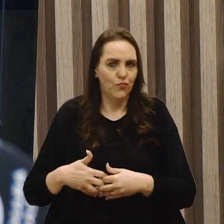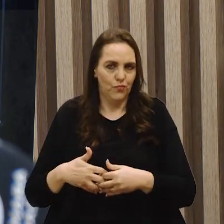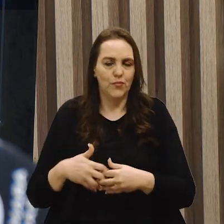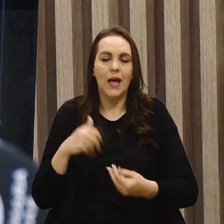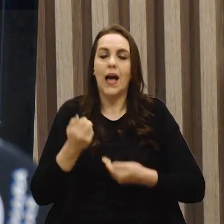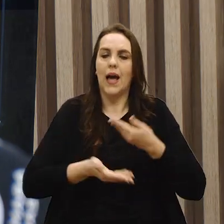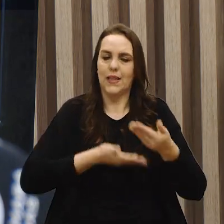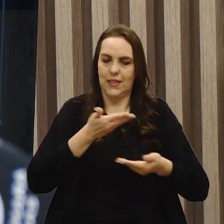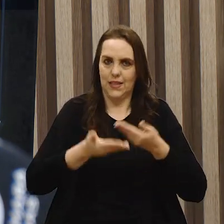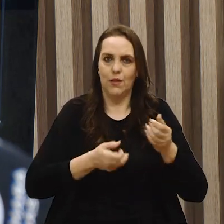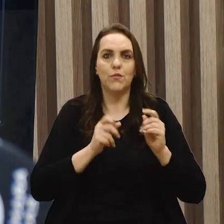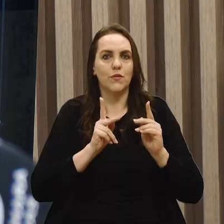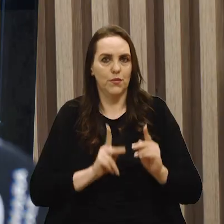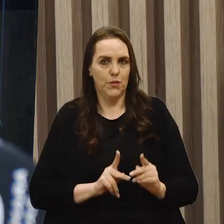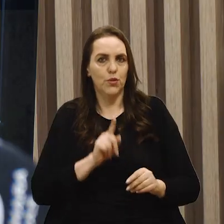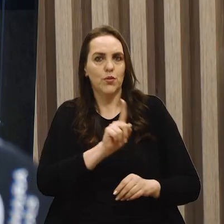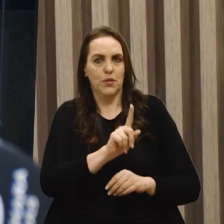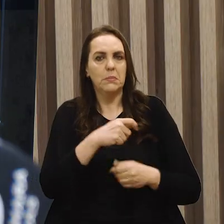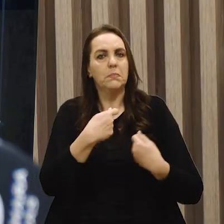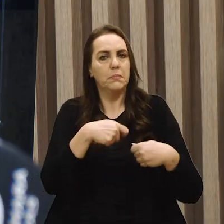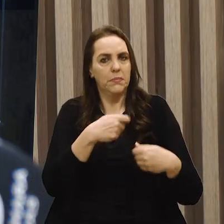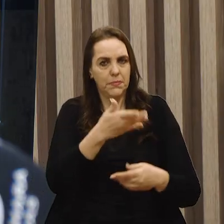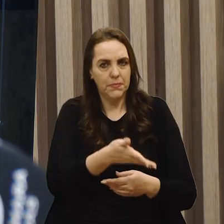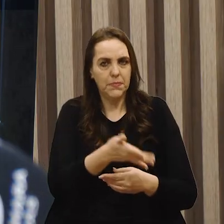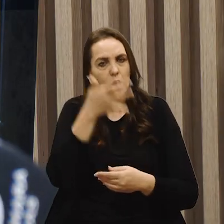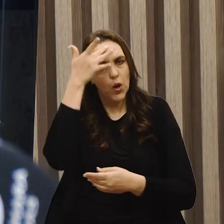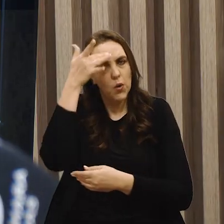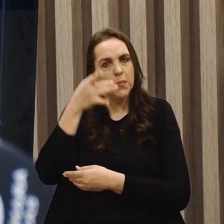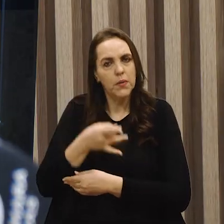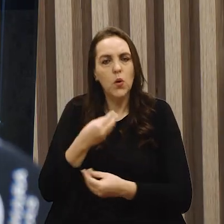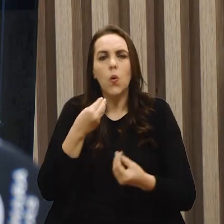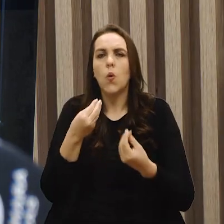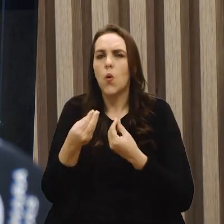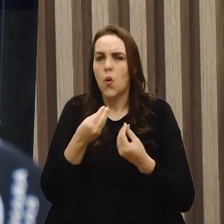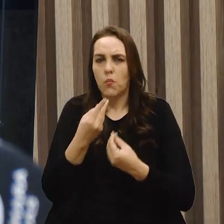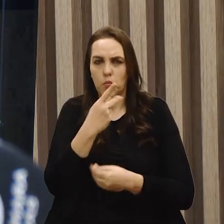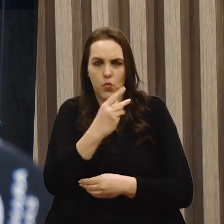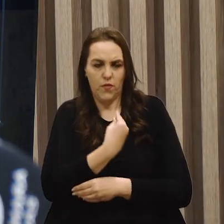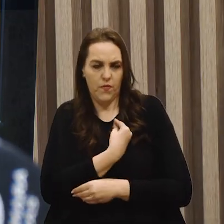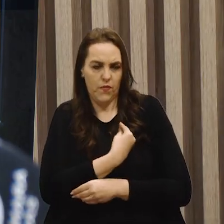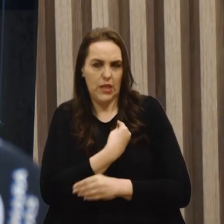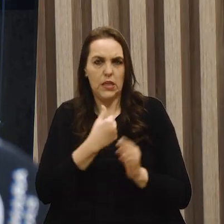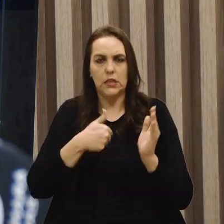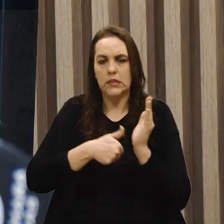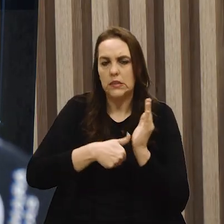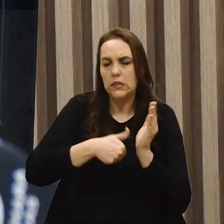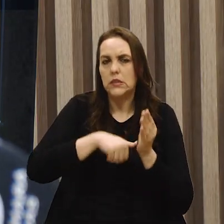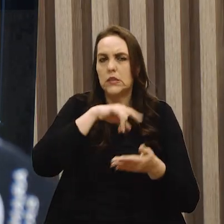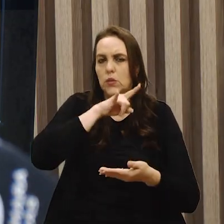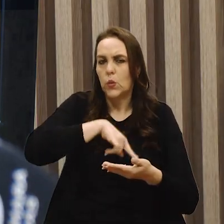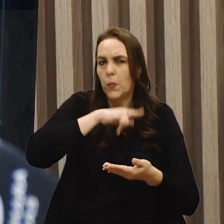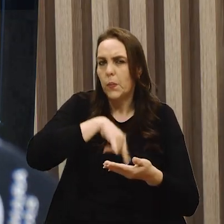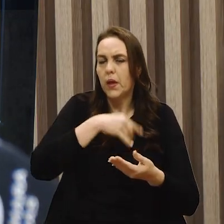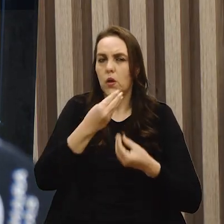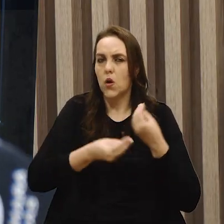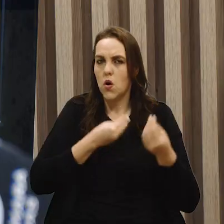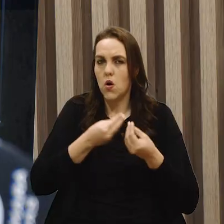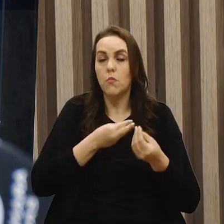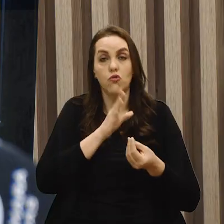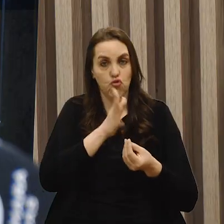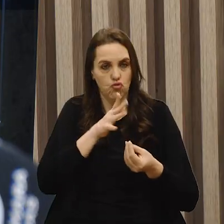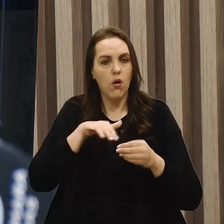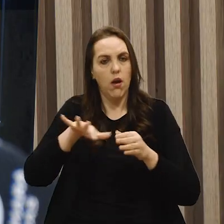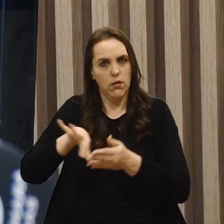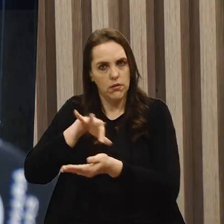isso? A gente atende os usuários, a gente entende como é que está a situação dele, o que tem de documentação e vê se já está inserido